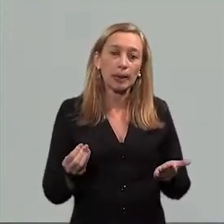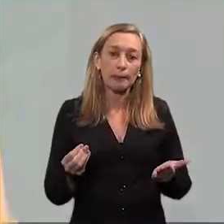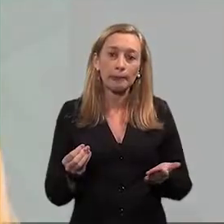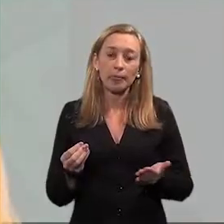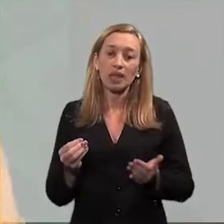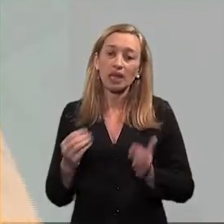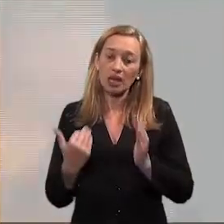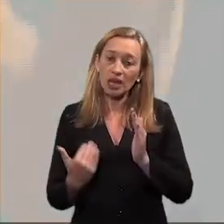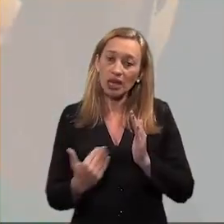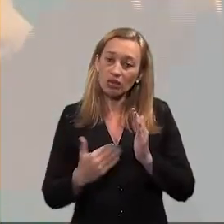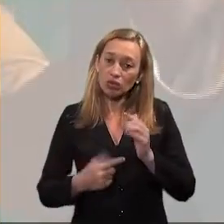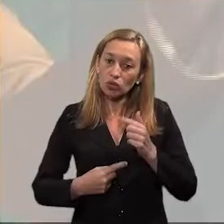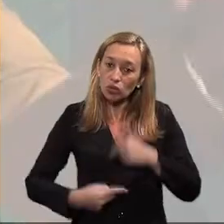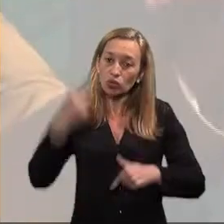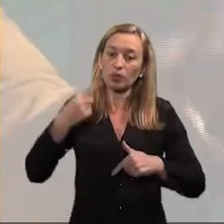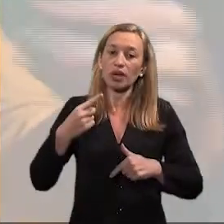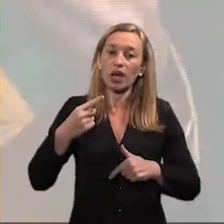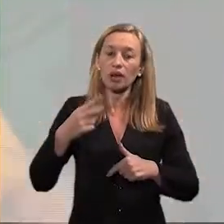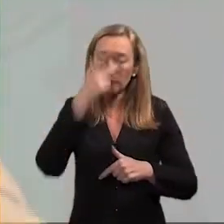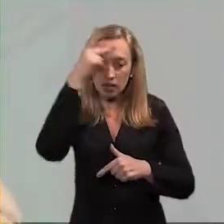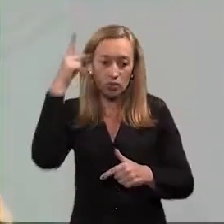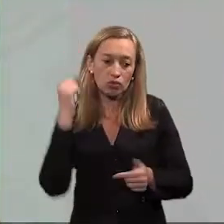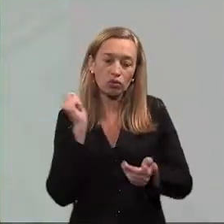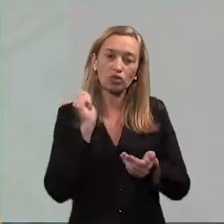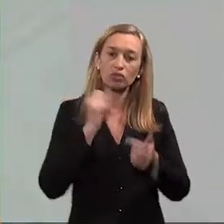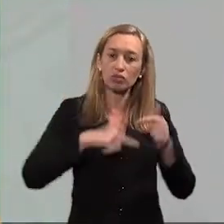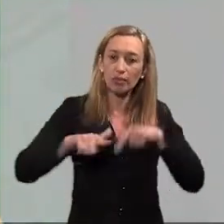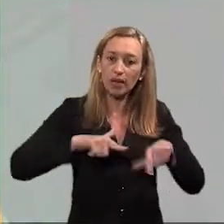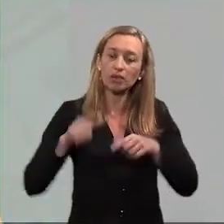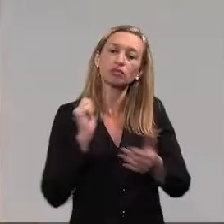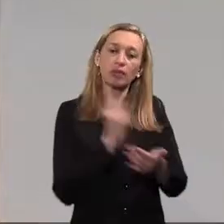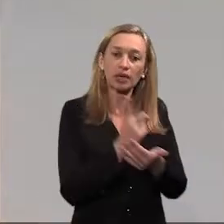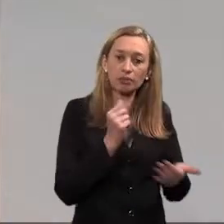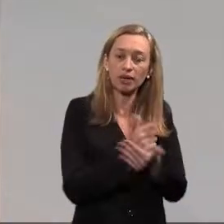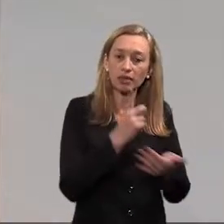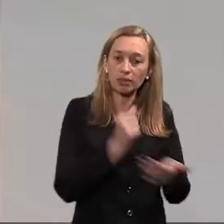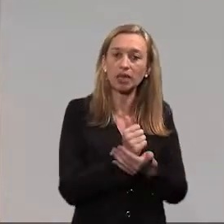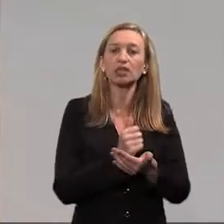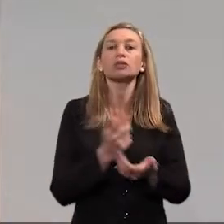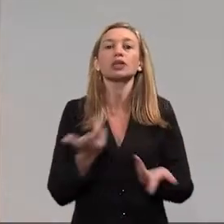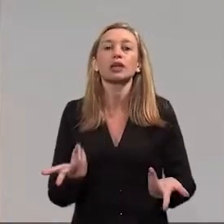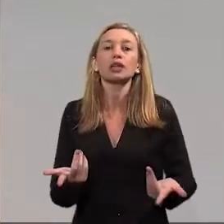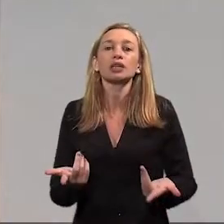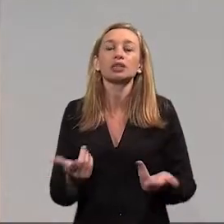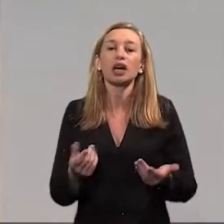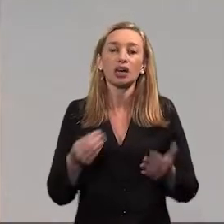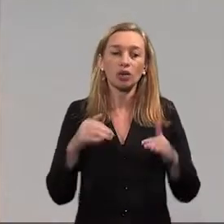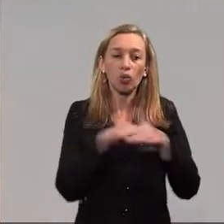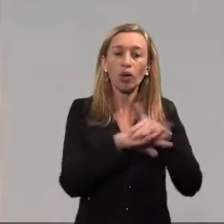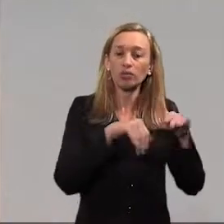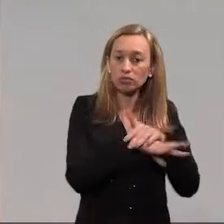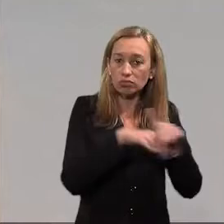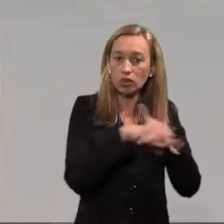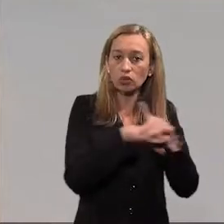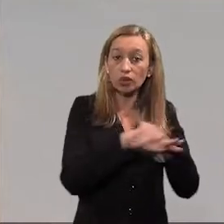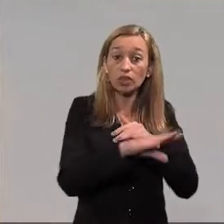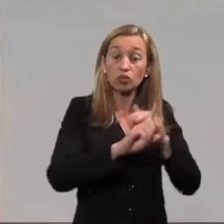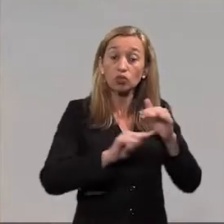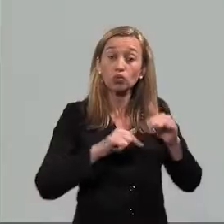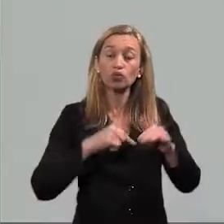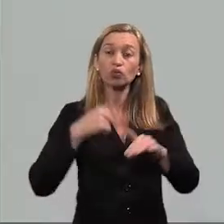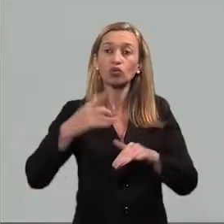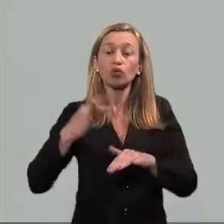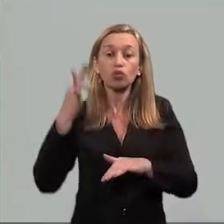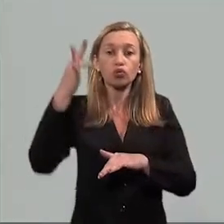é superavitário porque tem 18 mil pessoas contribuindo para 60. Exatamente. Ele está fazendo uma poupança que,